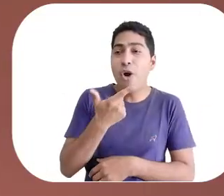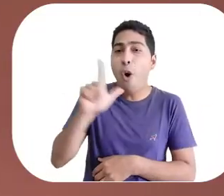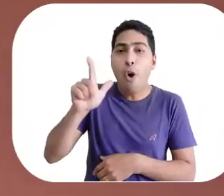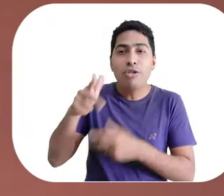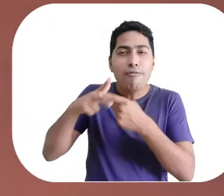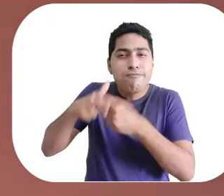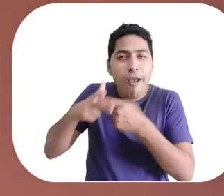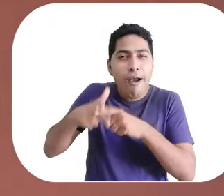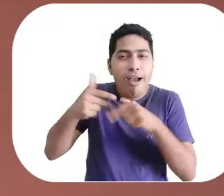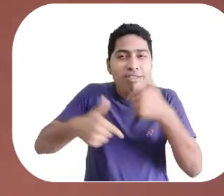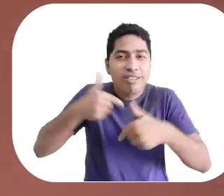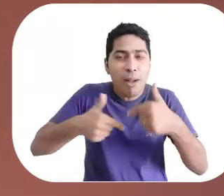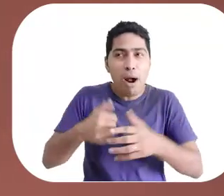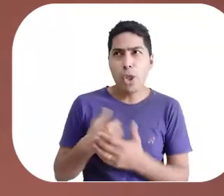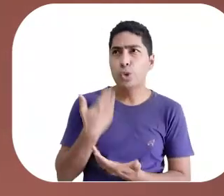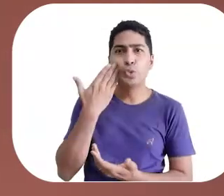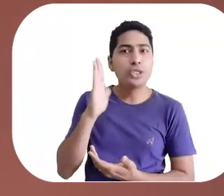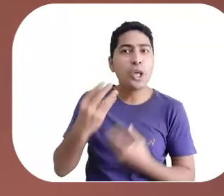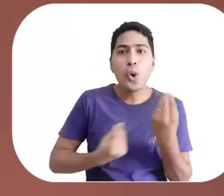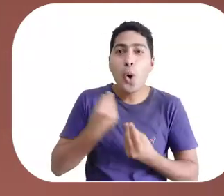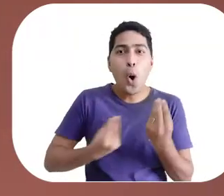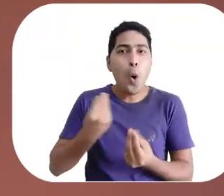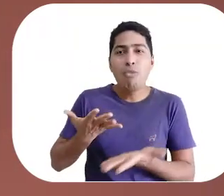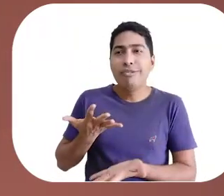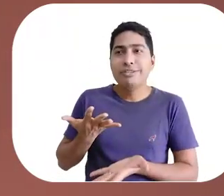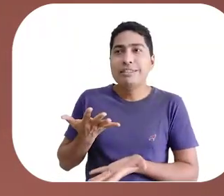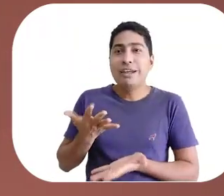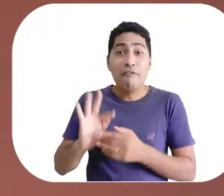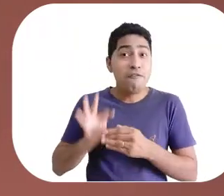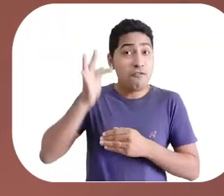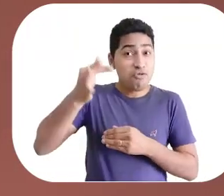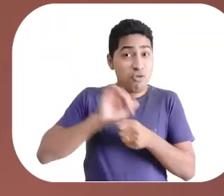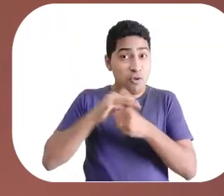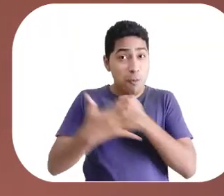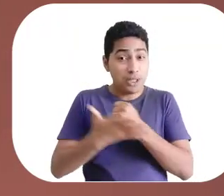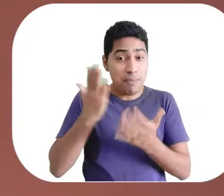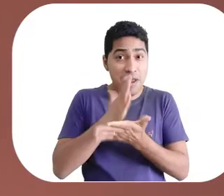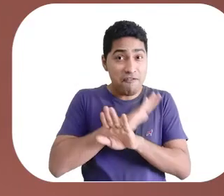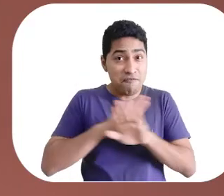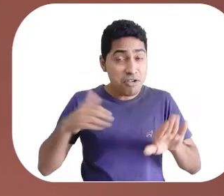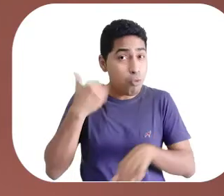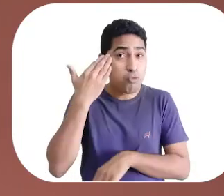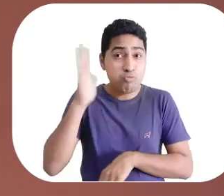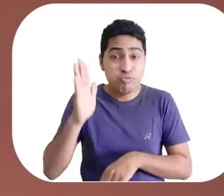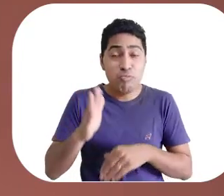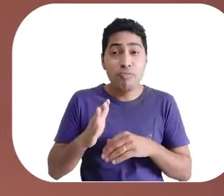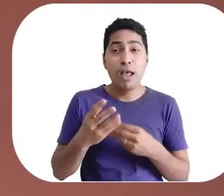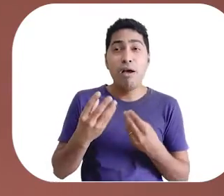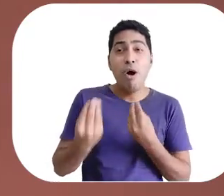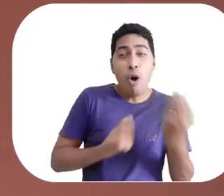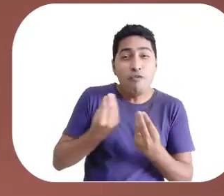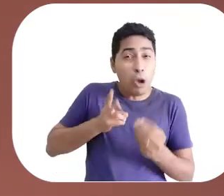uma outra ferramenta de trabalho, né? Eu não sei como é que isso vai se portar pós-pandemia, né? Se isso